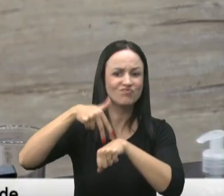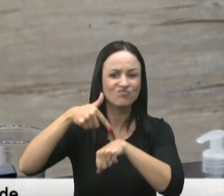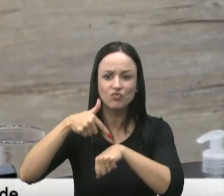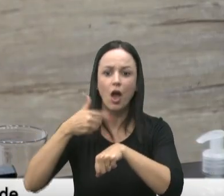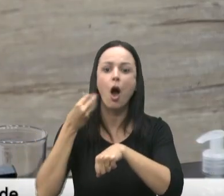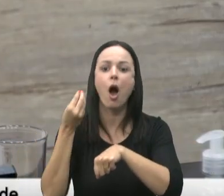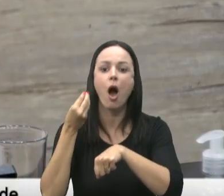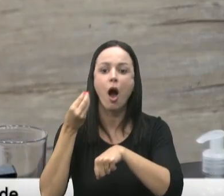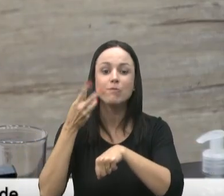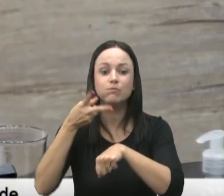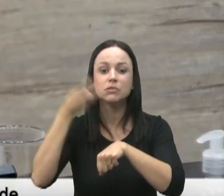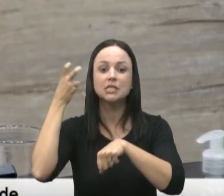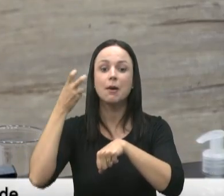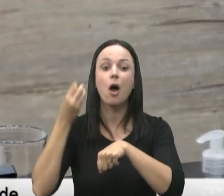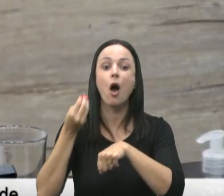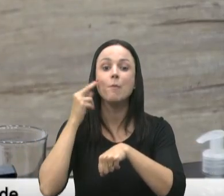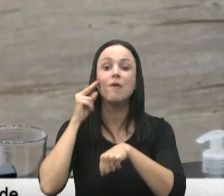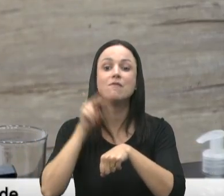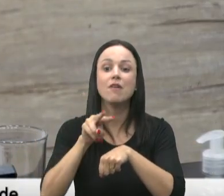espaços, isso não vai ser possível.